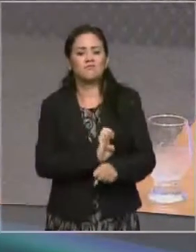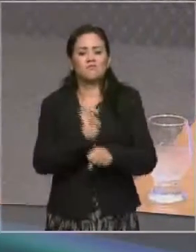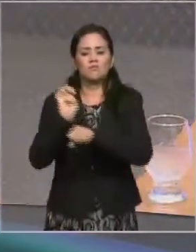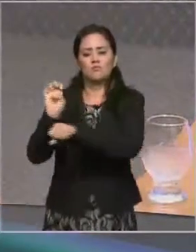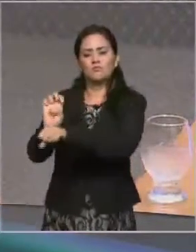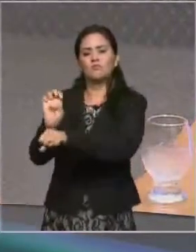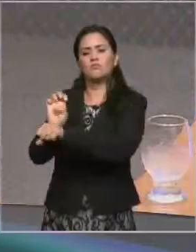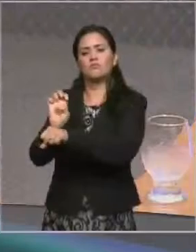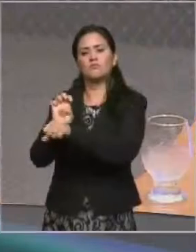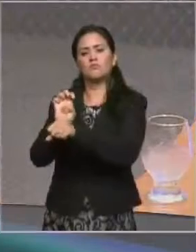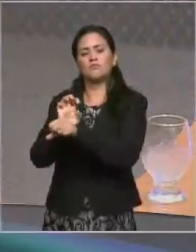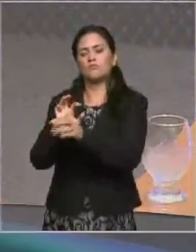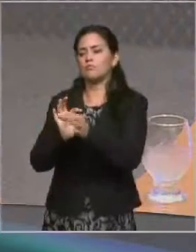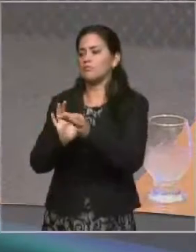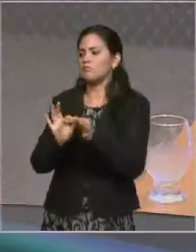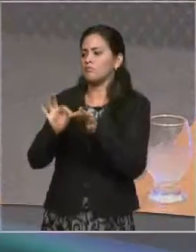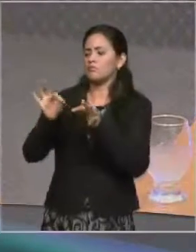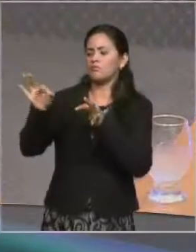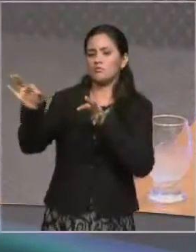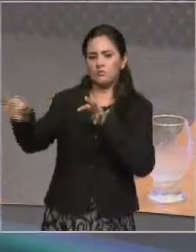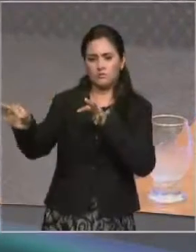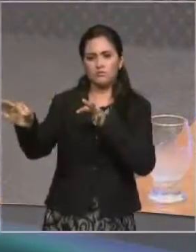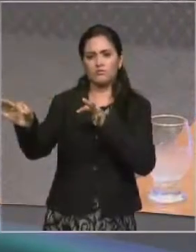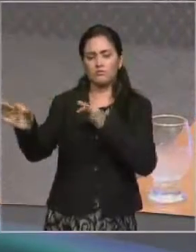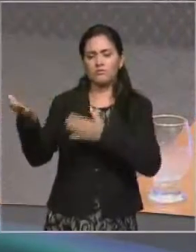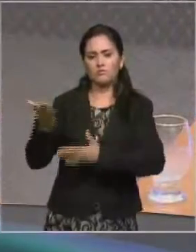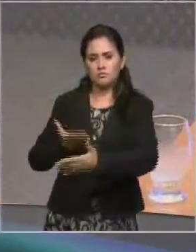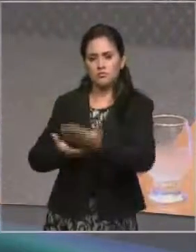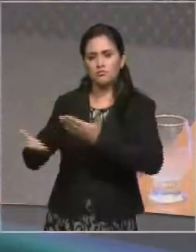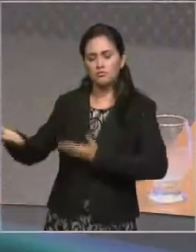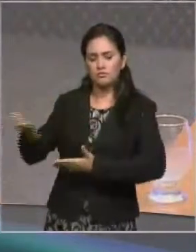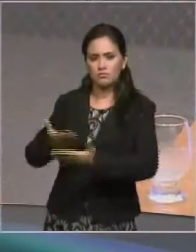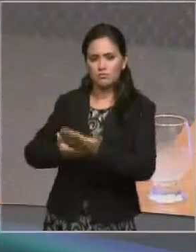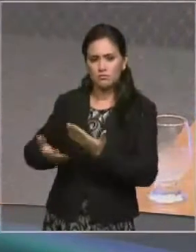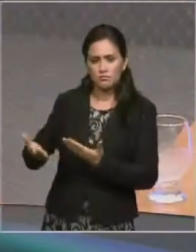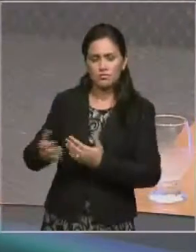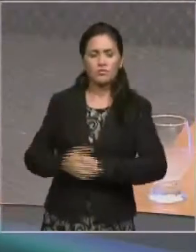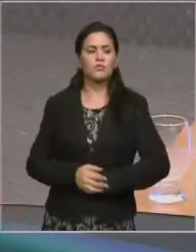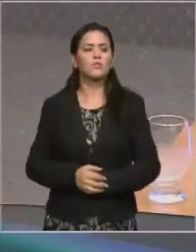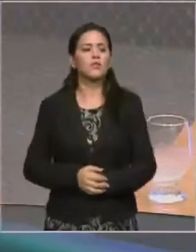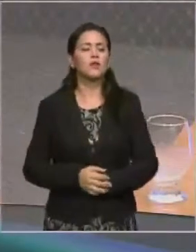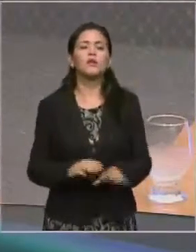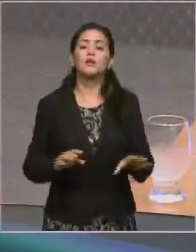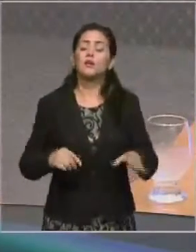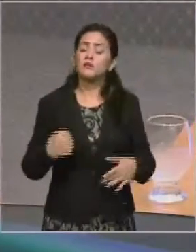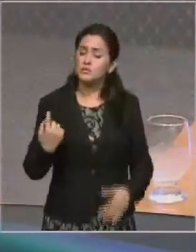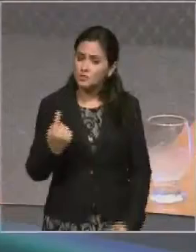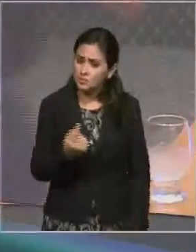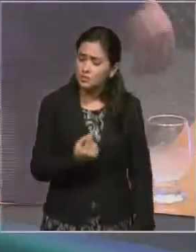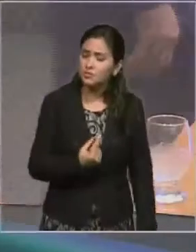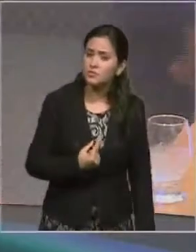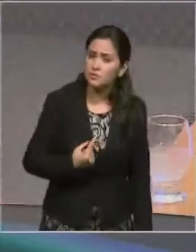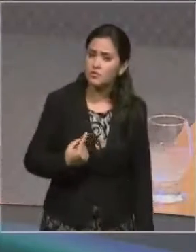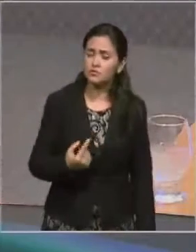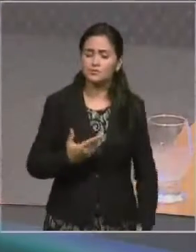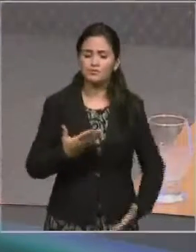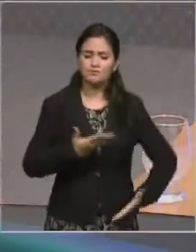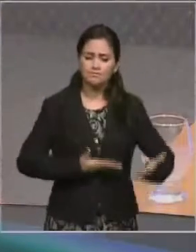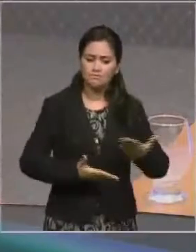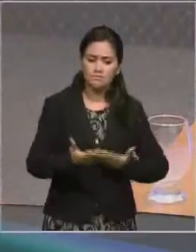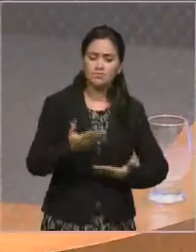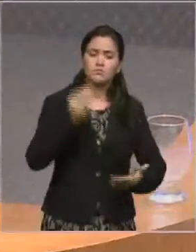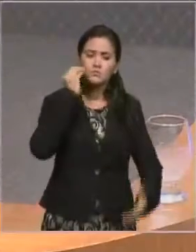com certeza, trocará experiência entre a Prefeitura de São Luís e o